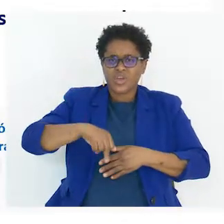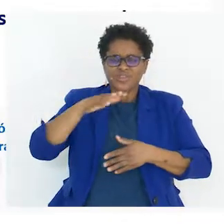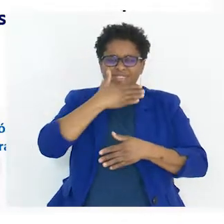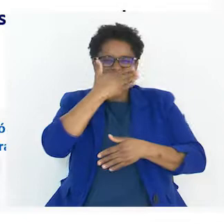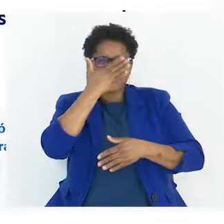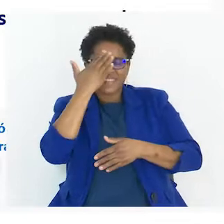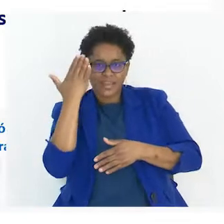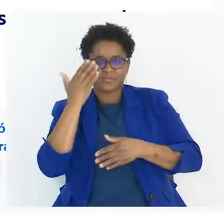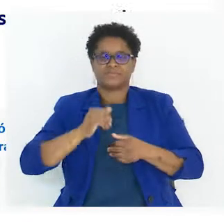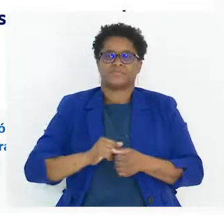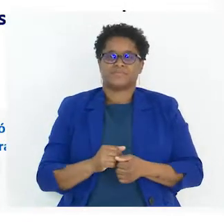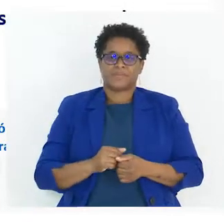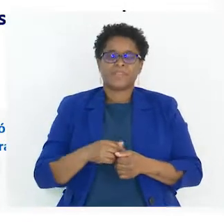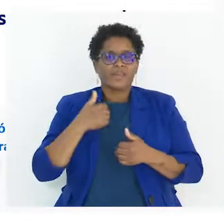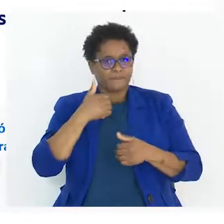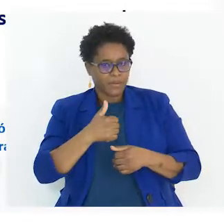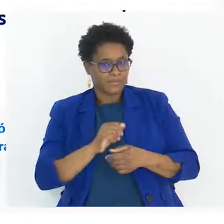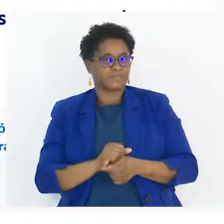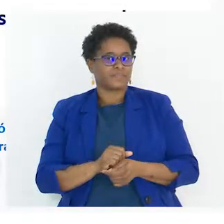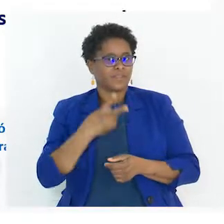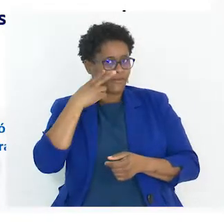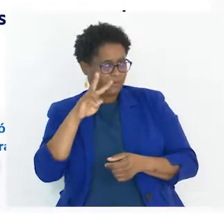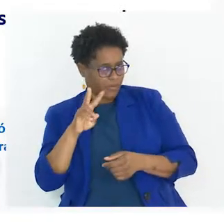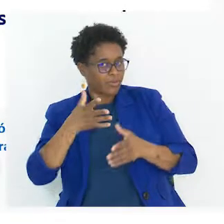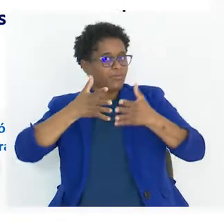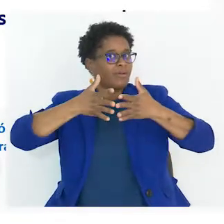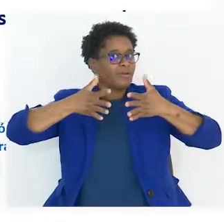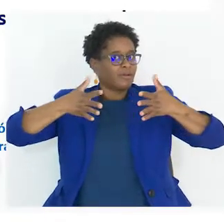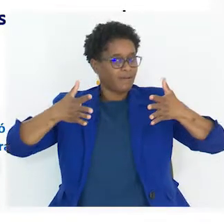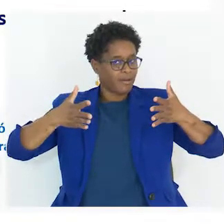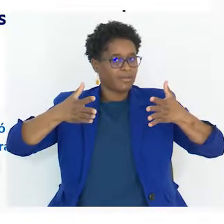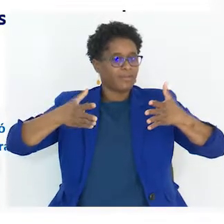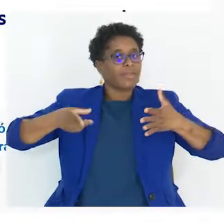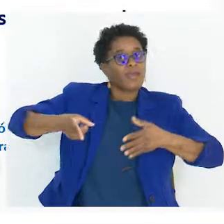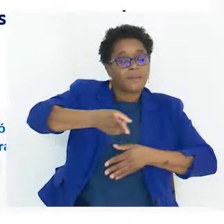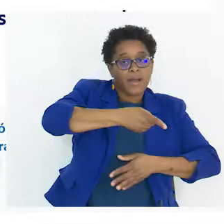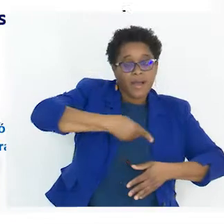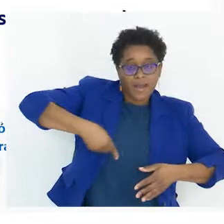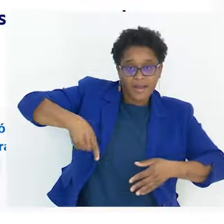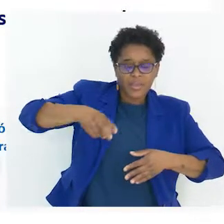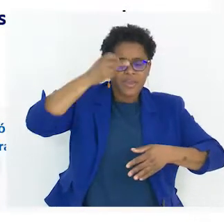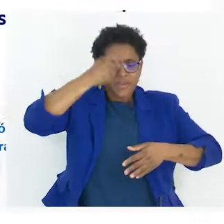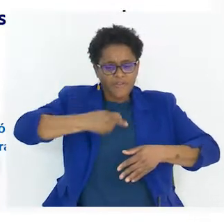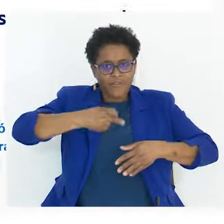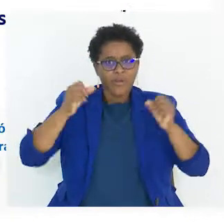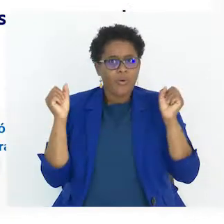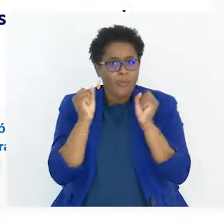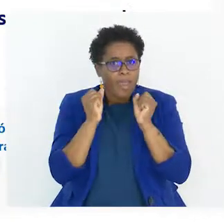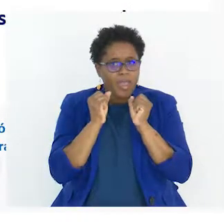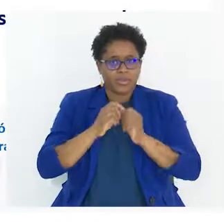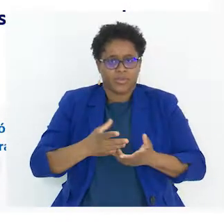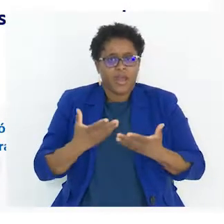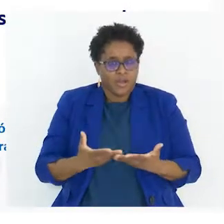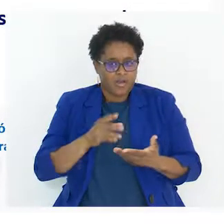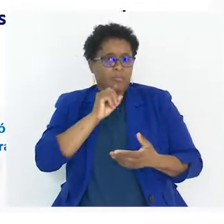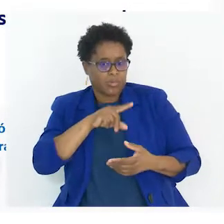que chegou à manhã. Ótimo! Viu-se então no meio de uma enorme praça e ficou